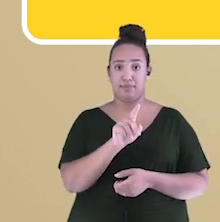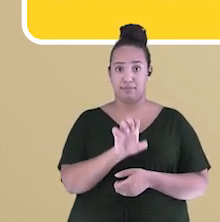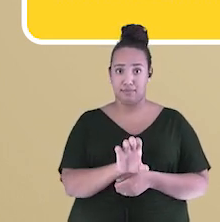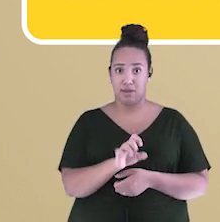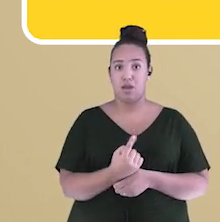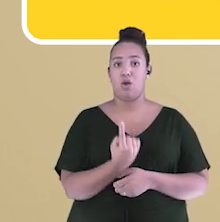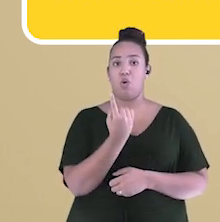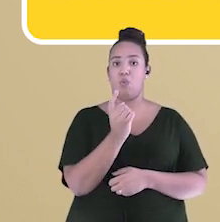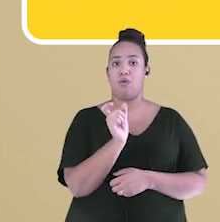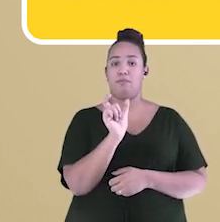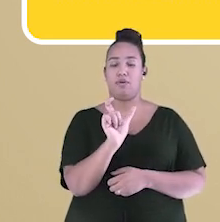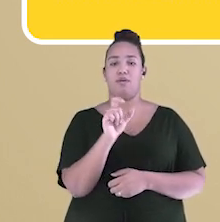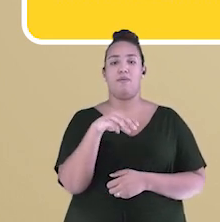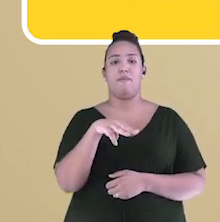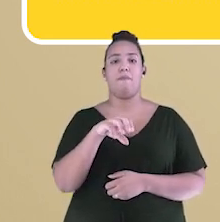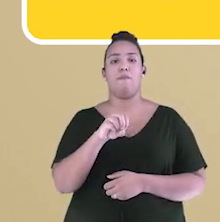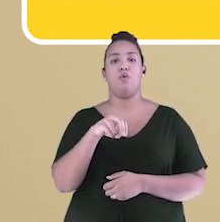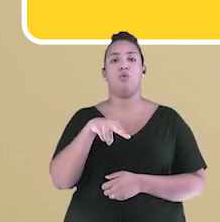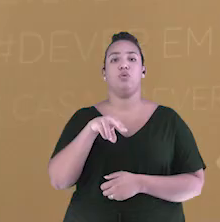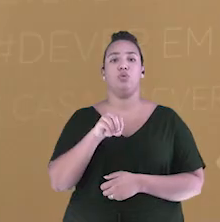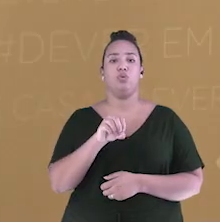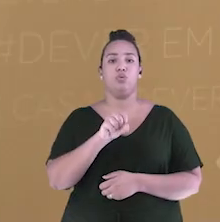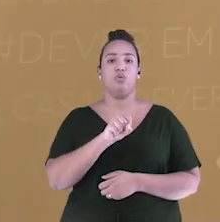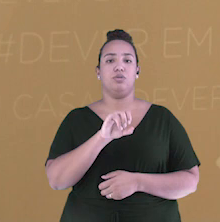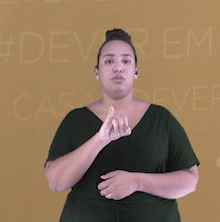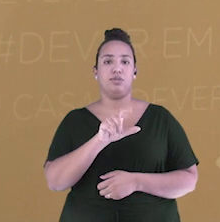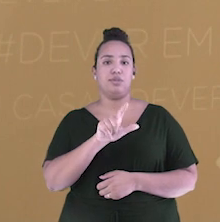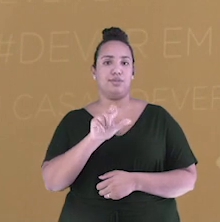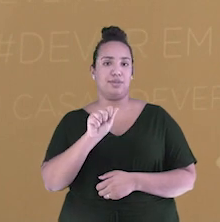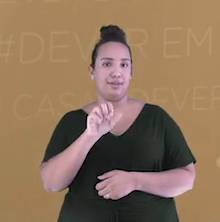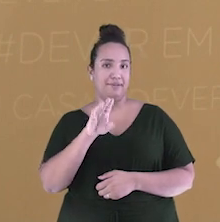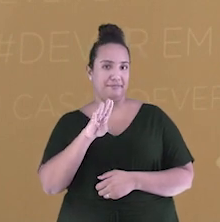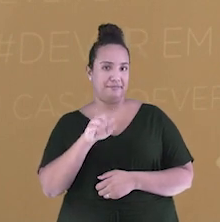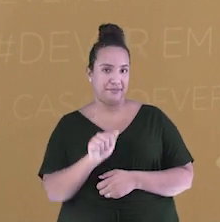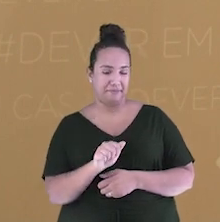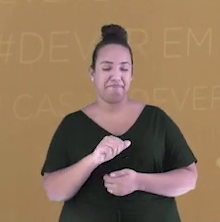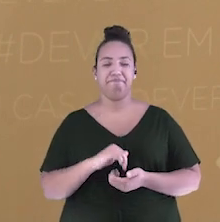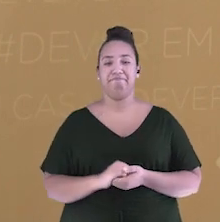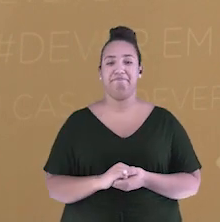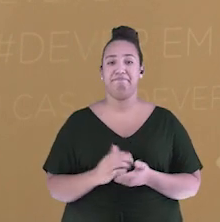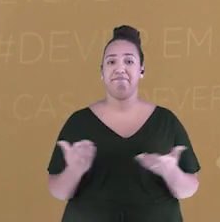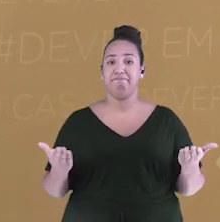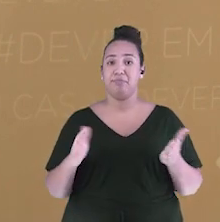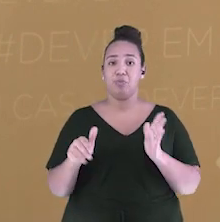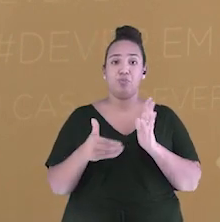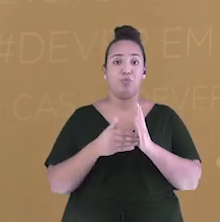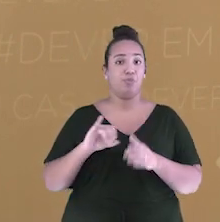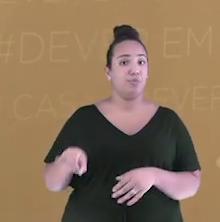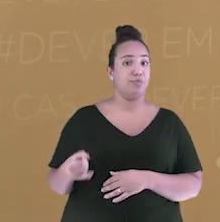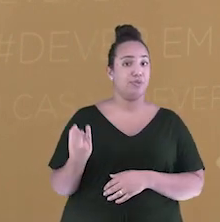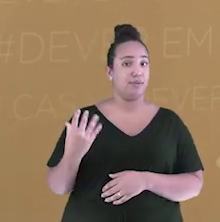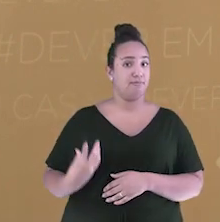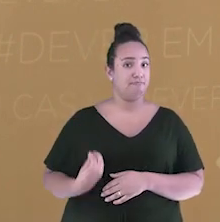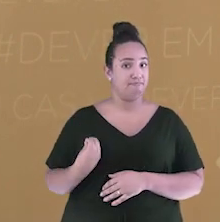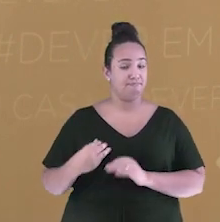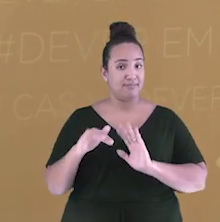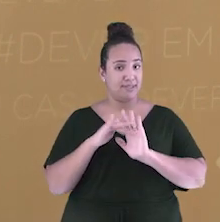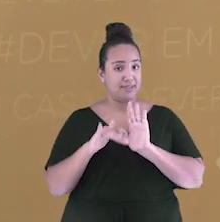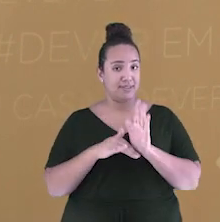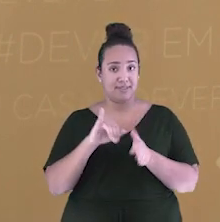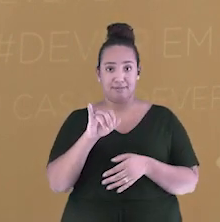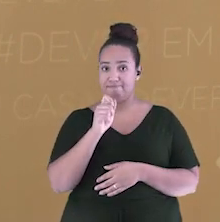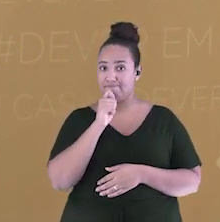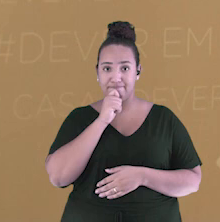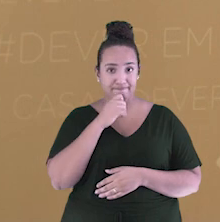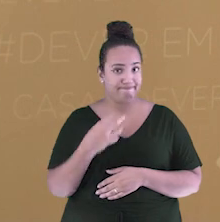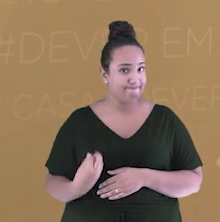monossílaba, porque ela tem apenas 1 sílaba. Última chamada para a lista de presença. Se você ainda não marcou